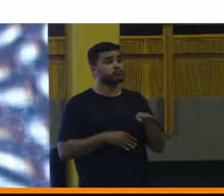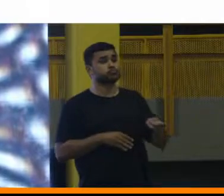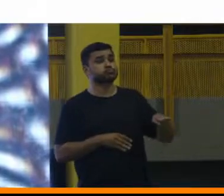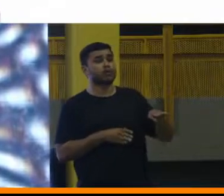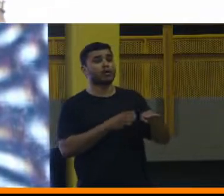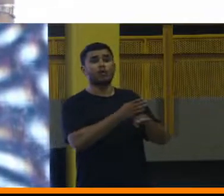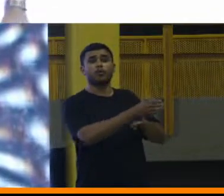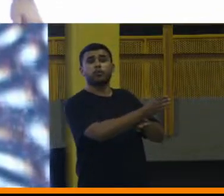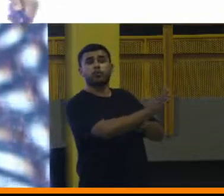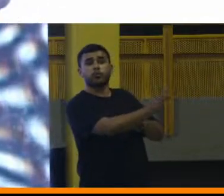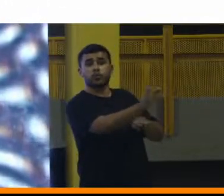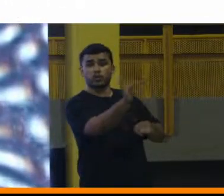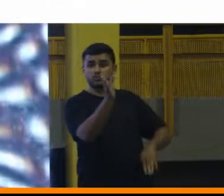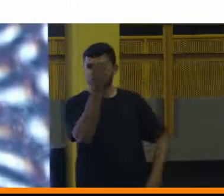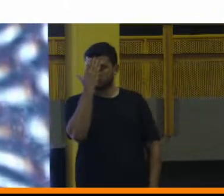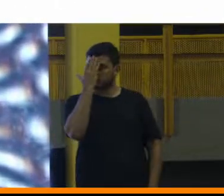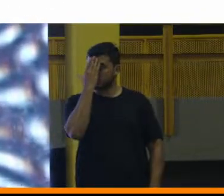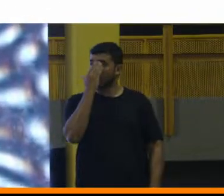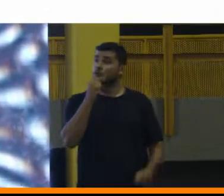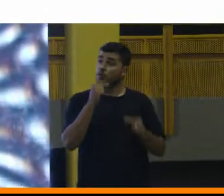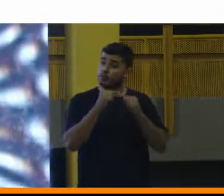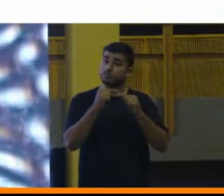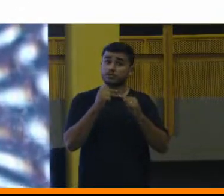do raio.